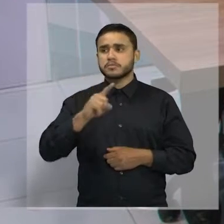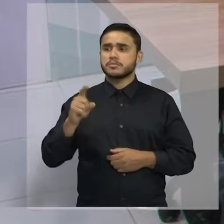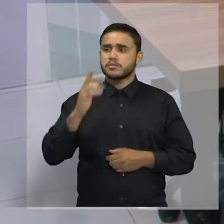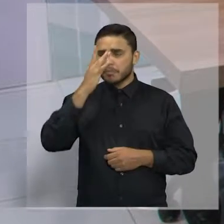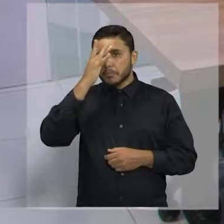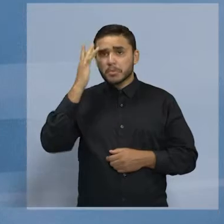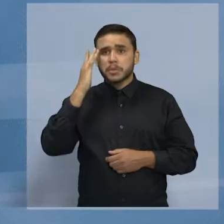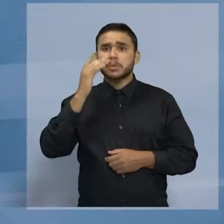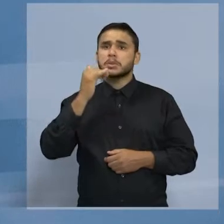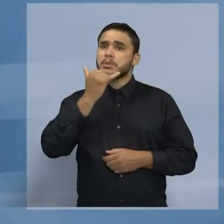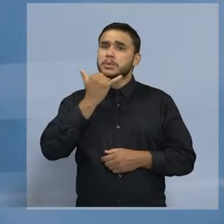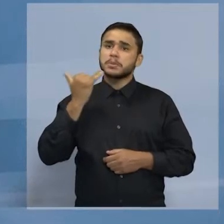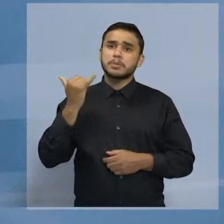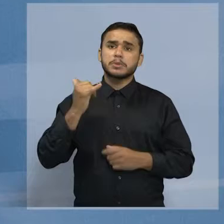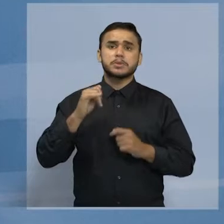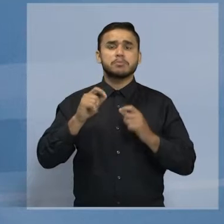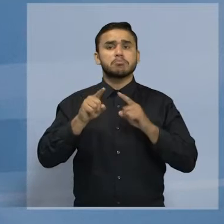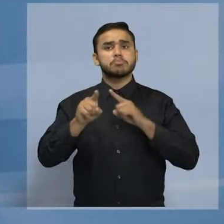mais simples,